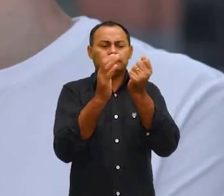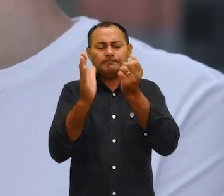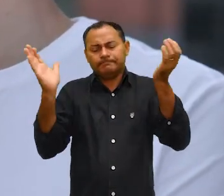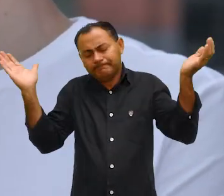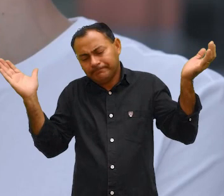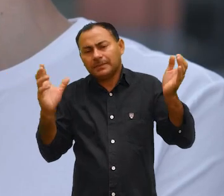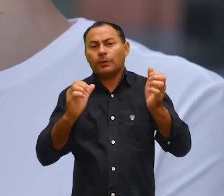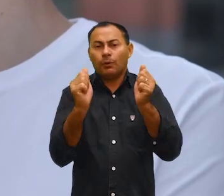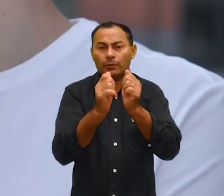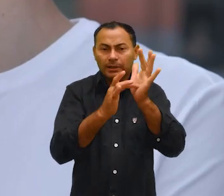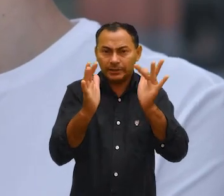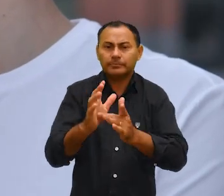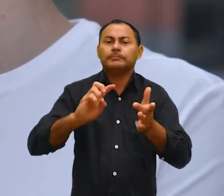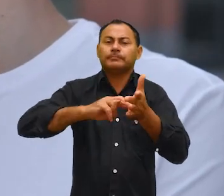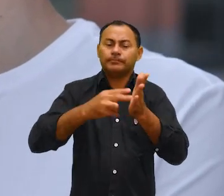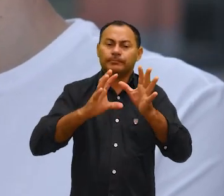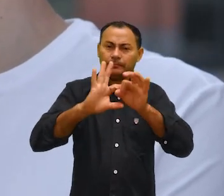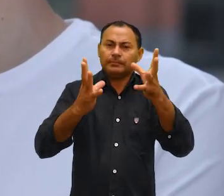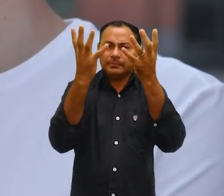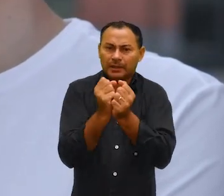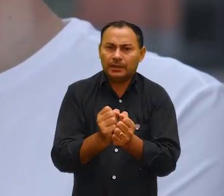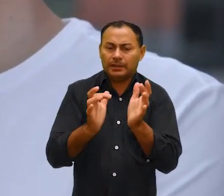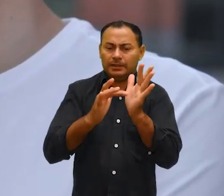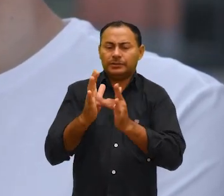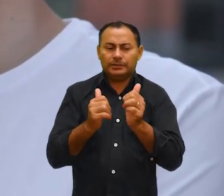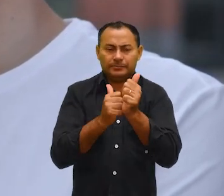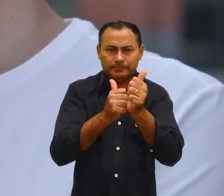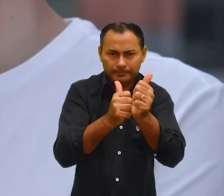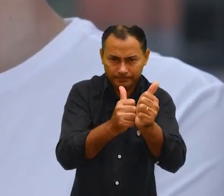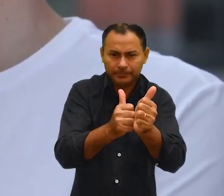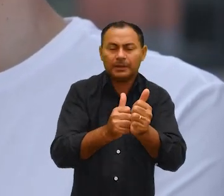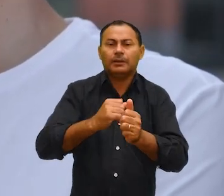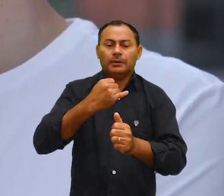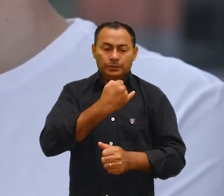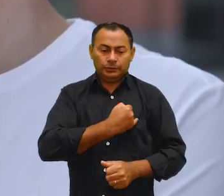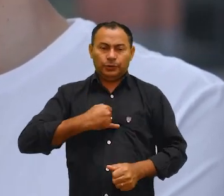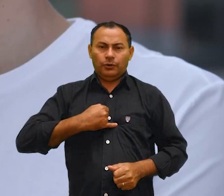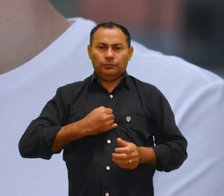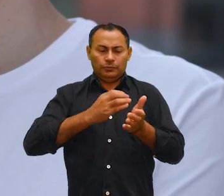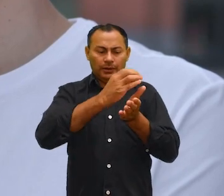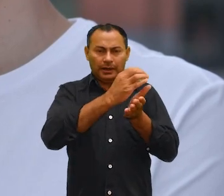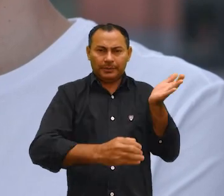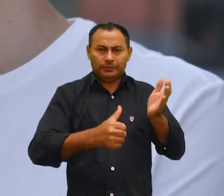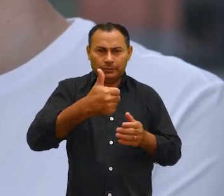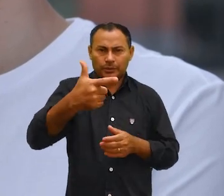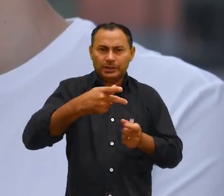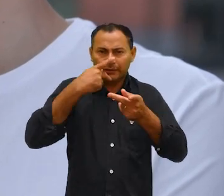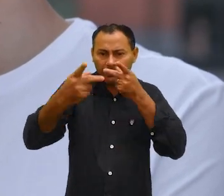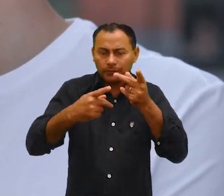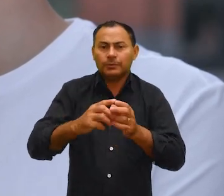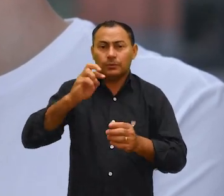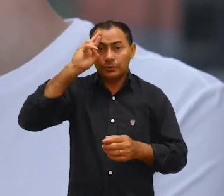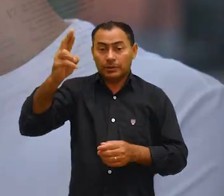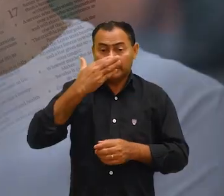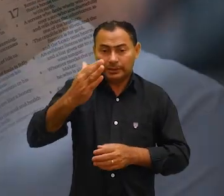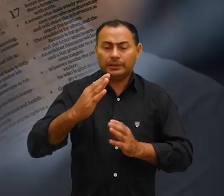com Cristo? Significa estar disposto a tomar a cruz de Cristo e segui-lo. João, no capítulo 12, registrou as seguintes palavras do